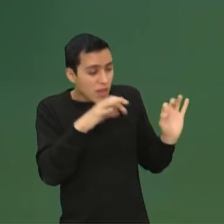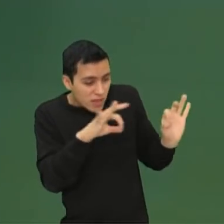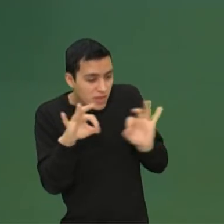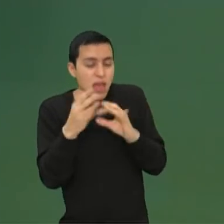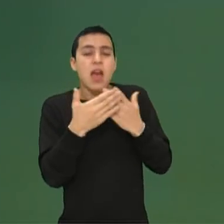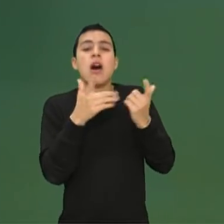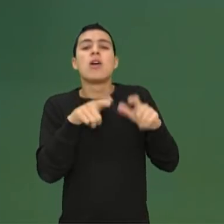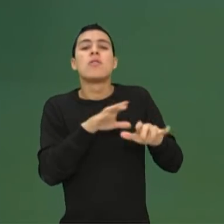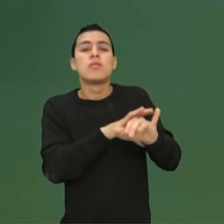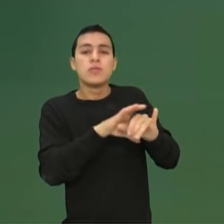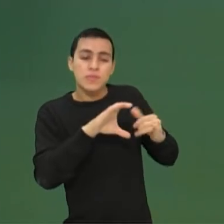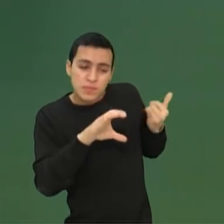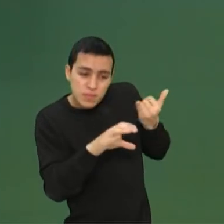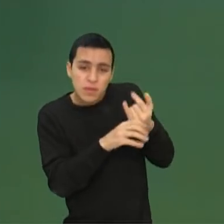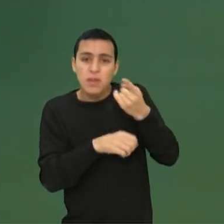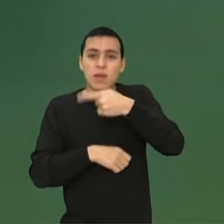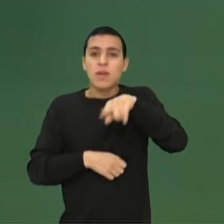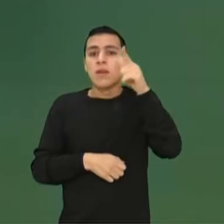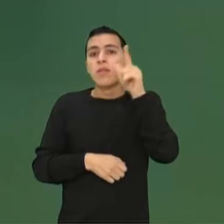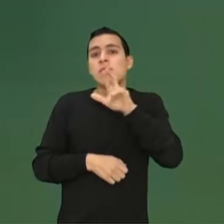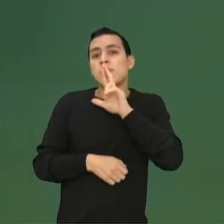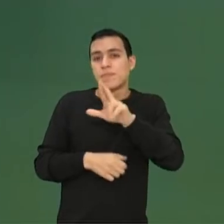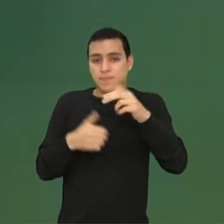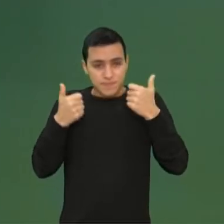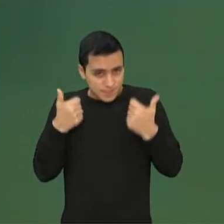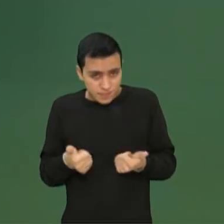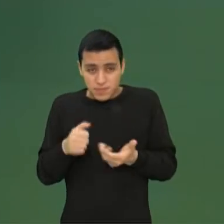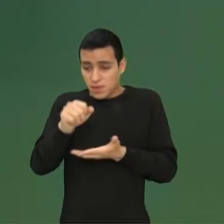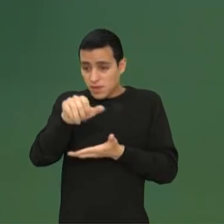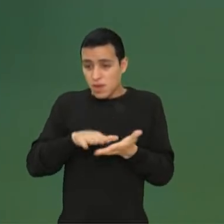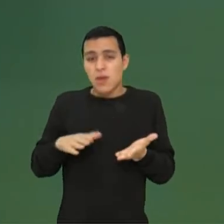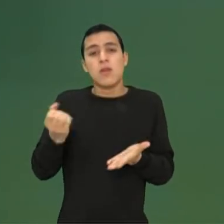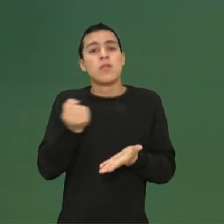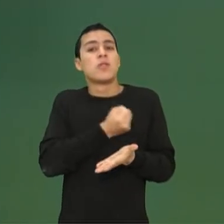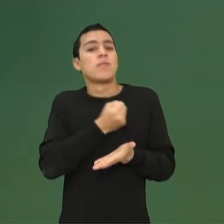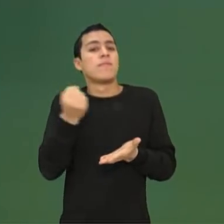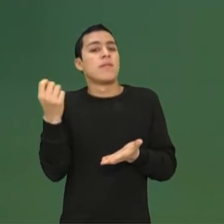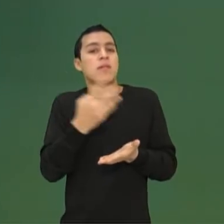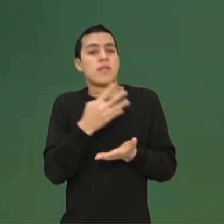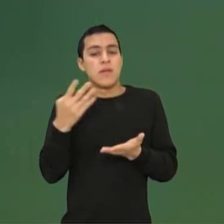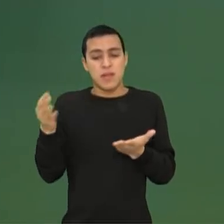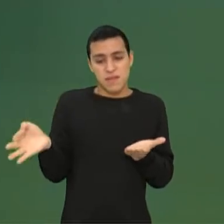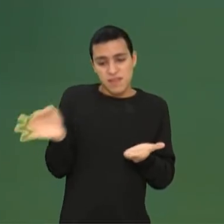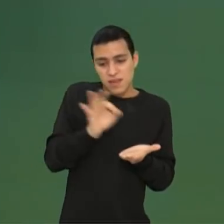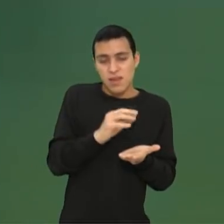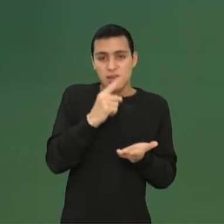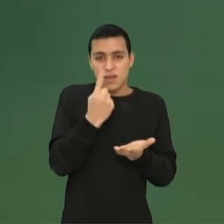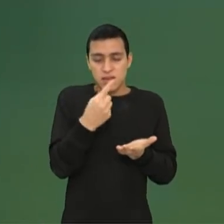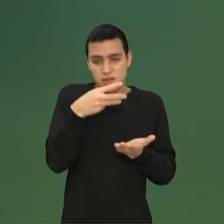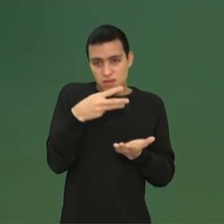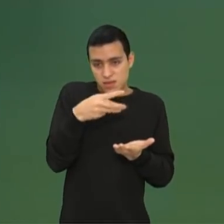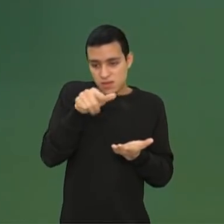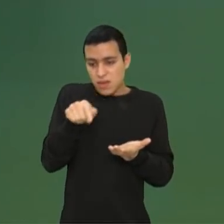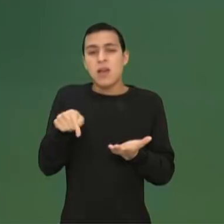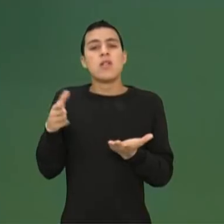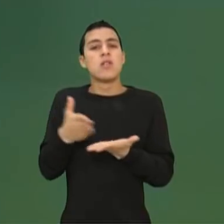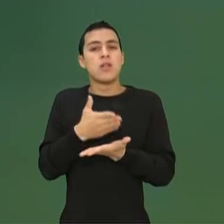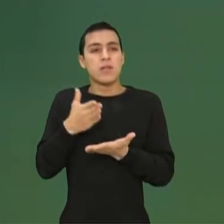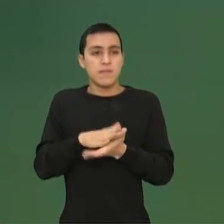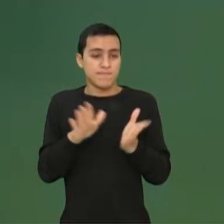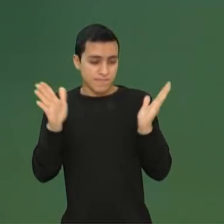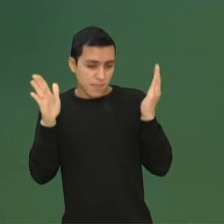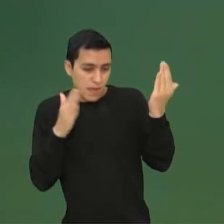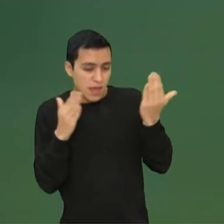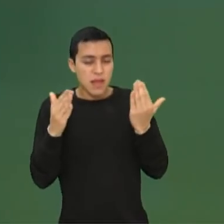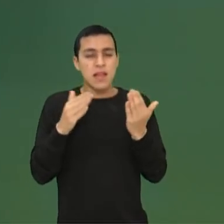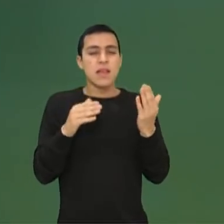YouTube para poder responder. Então, exercício número 4 da página 137 do nosso livro. Analise